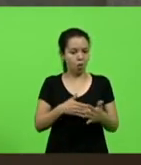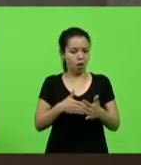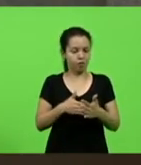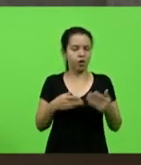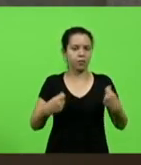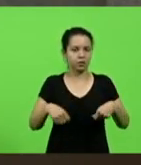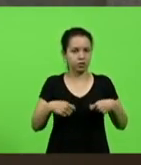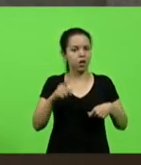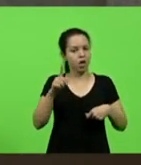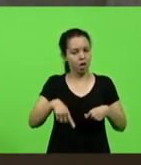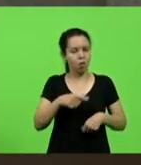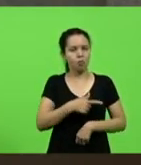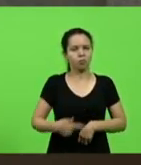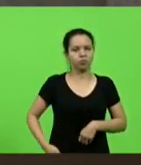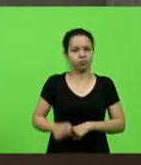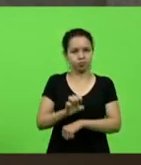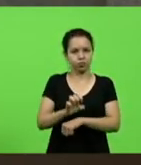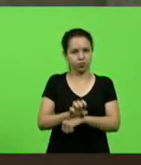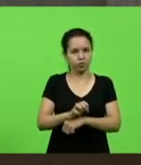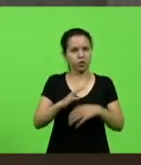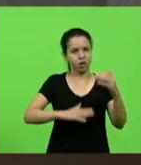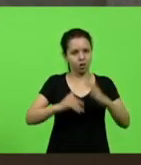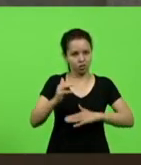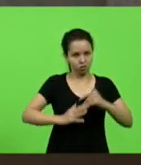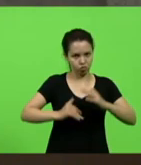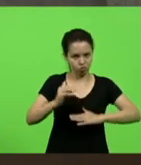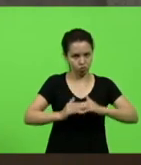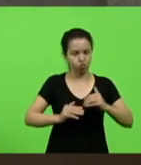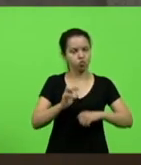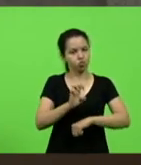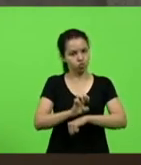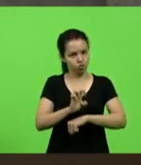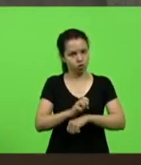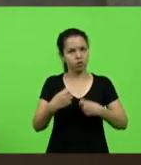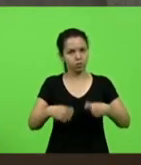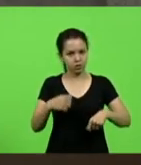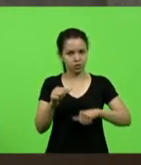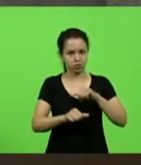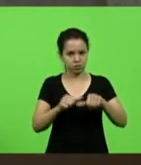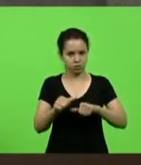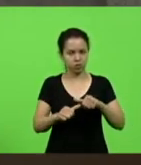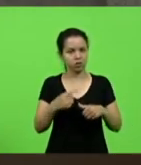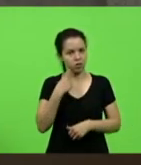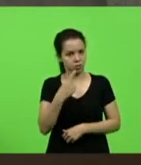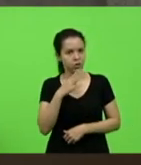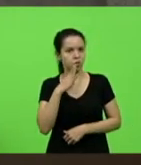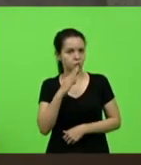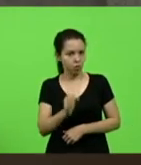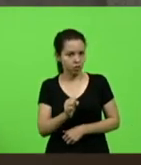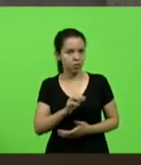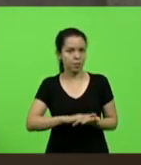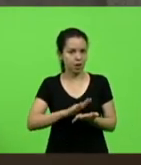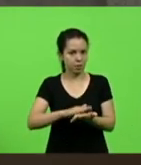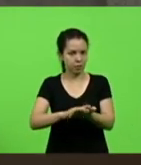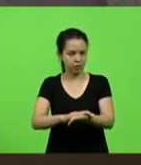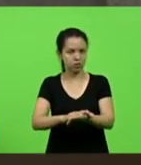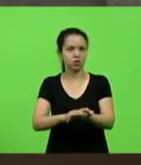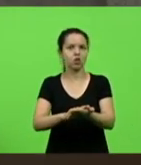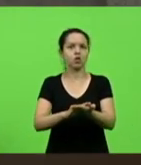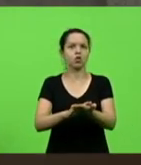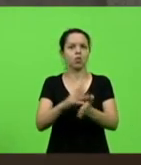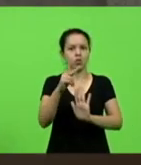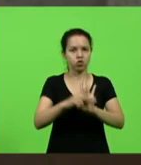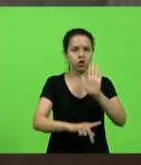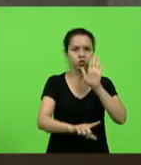próprio Estado. São as próprias atitudes do Estado. Deputado Bruno Souza, nossos parabéns. O projeto de